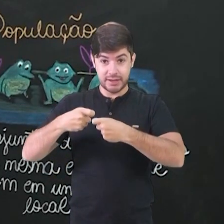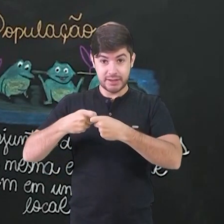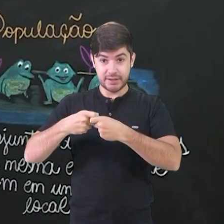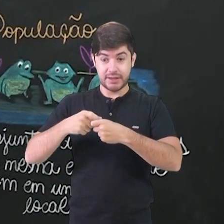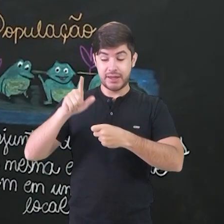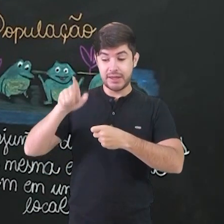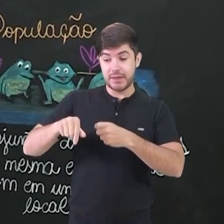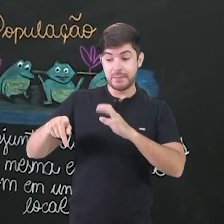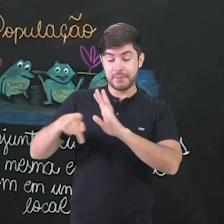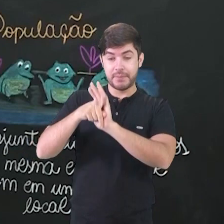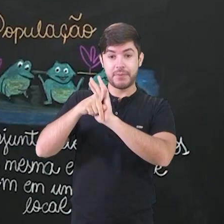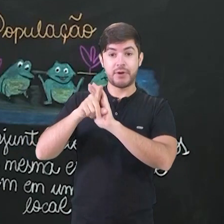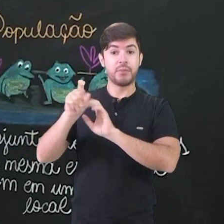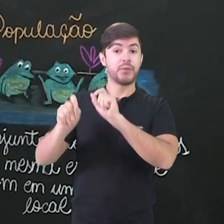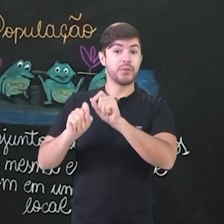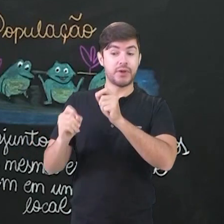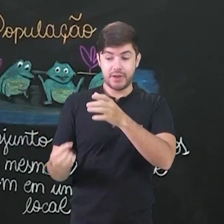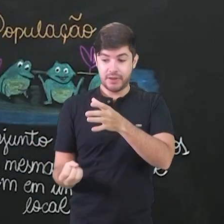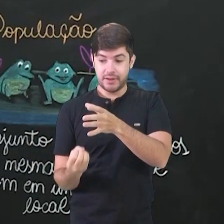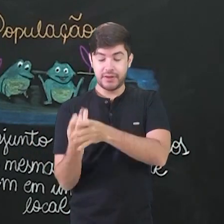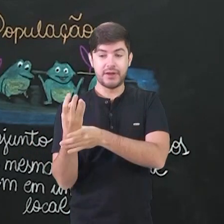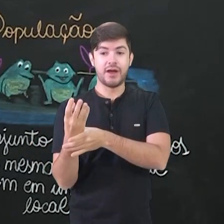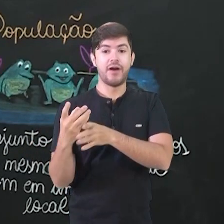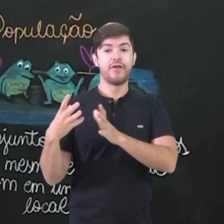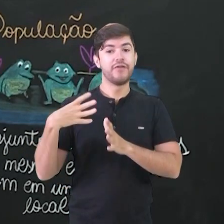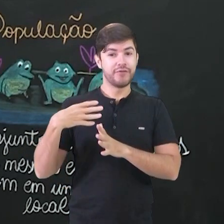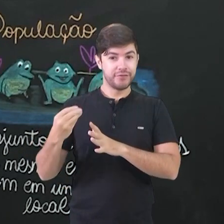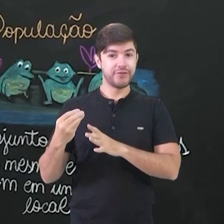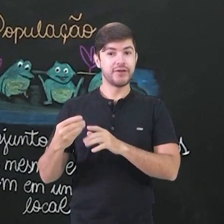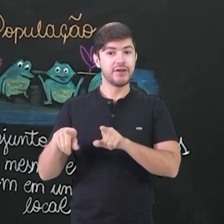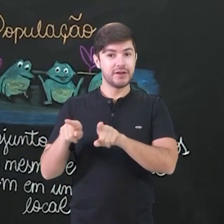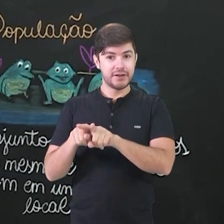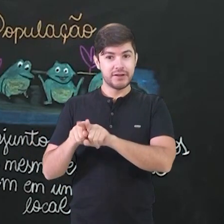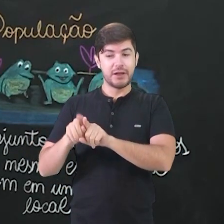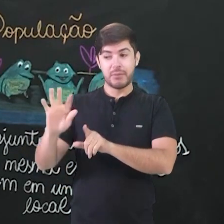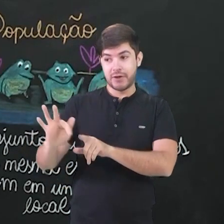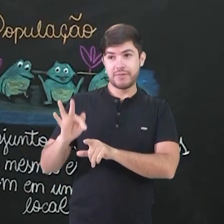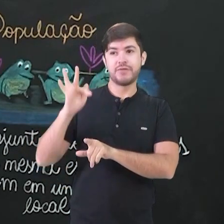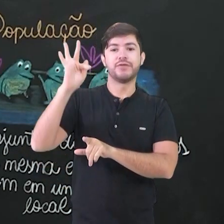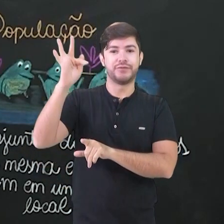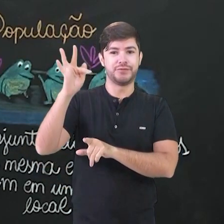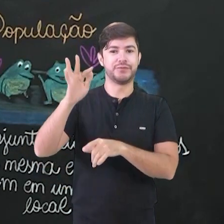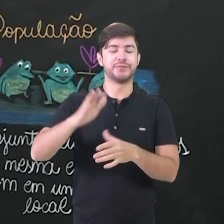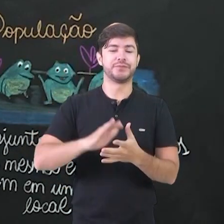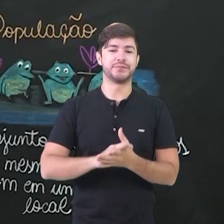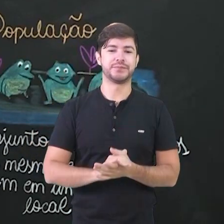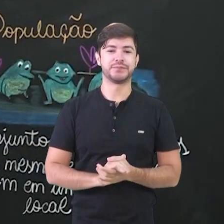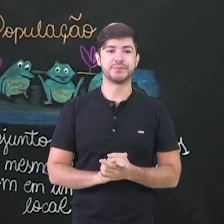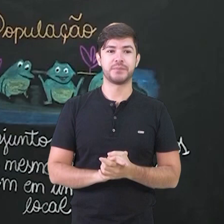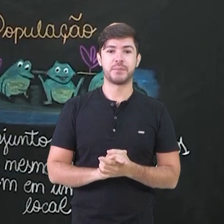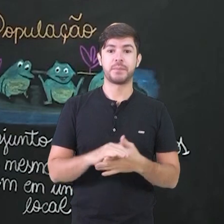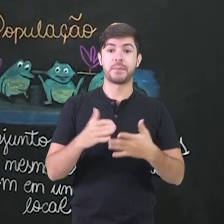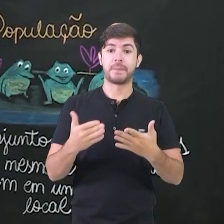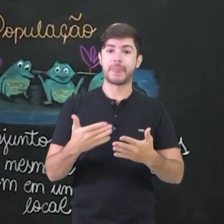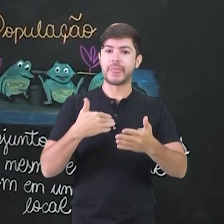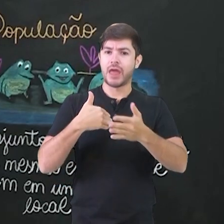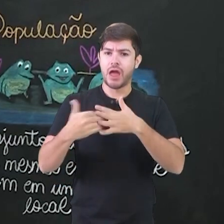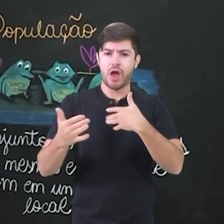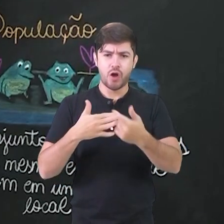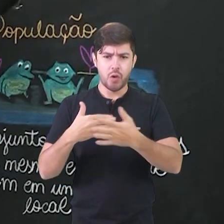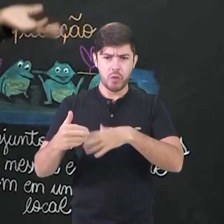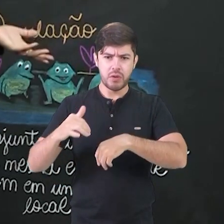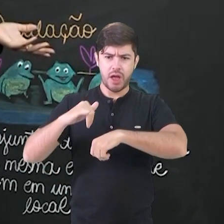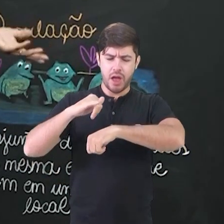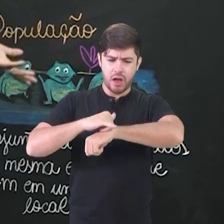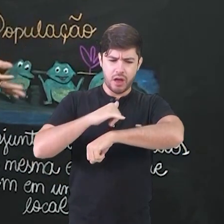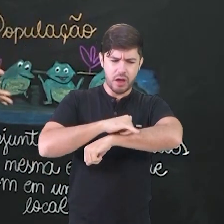humana, precisamos lembrar disso, e vai gerar um ser fértil, um ser que também poderá se reproduzir. Qualquer anfíbio se